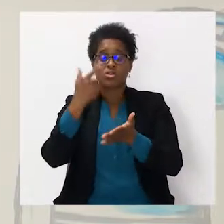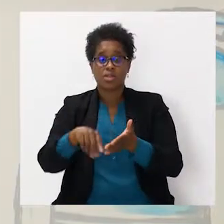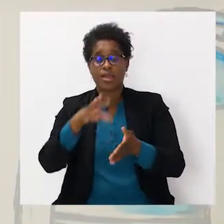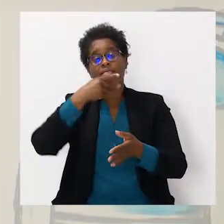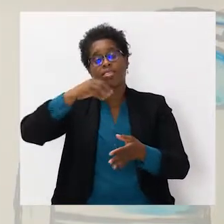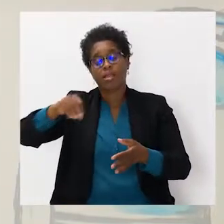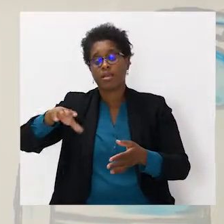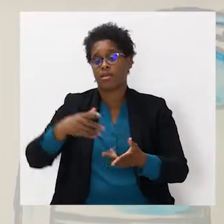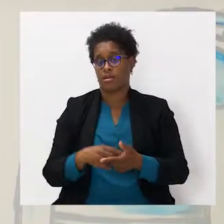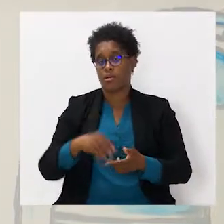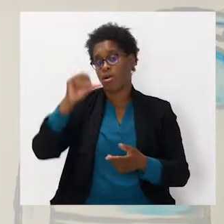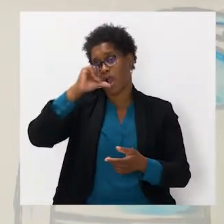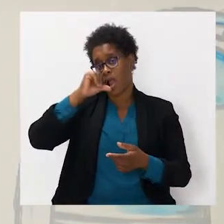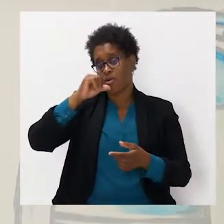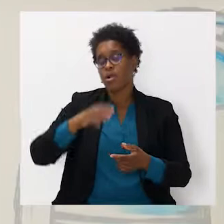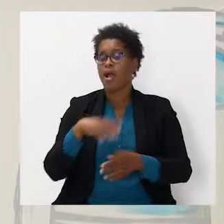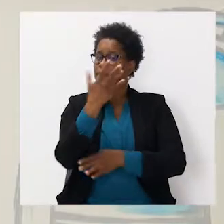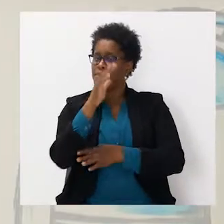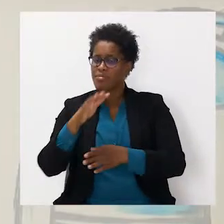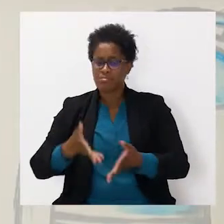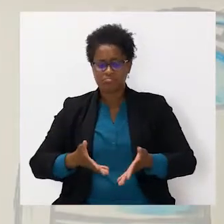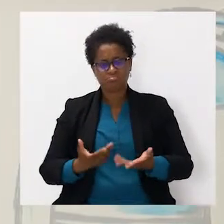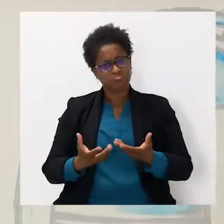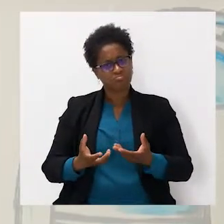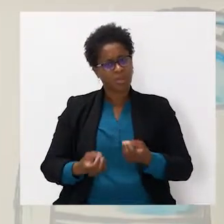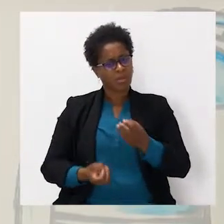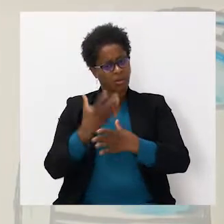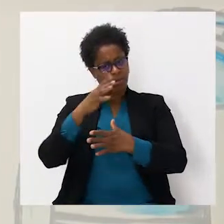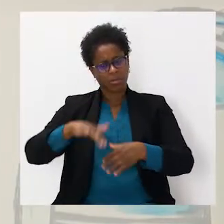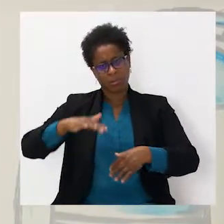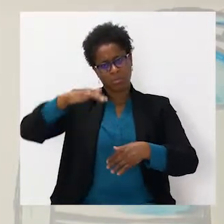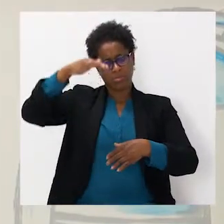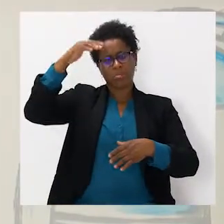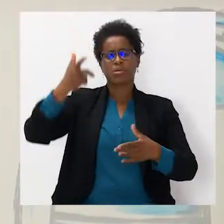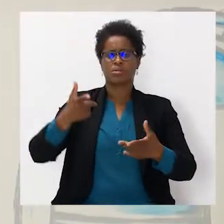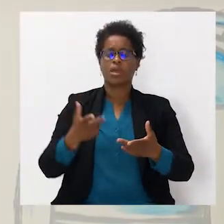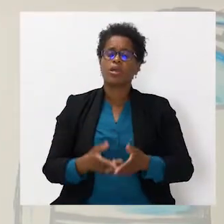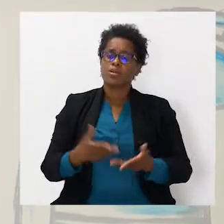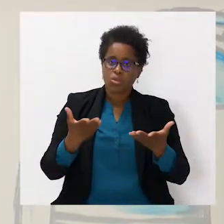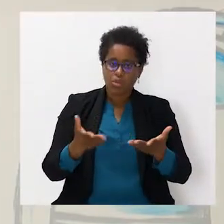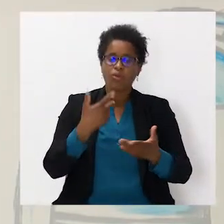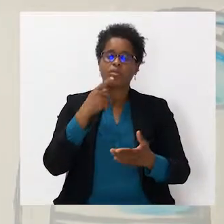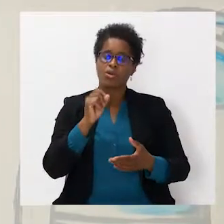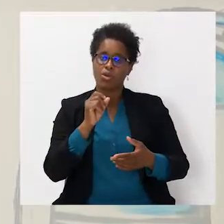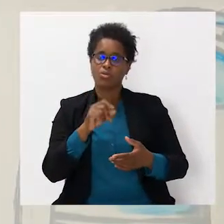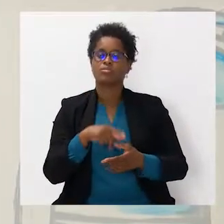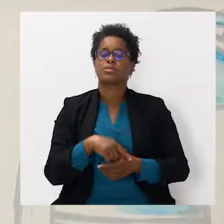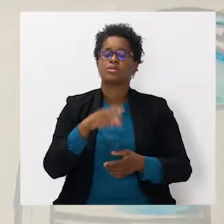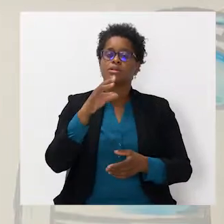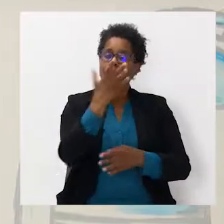é? A planta nasce, cresce, vai se desenvolvendo. Por isso são consideradas plantas